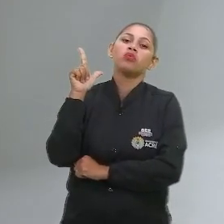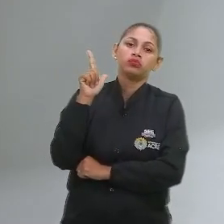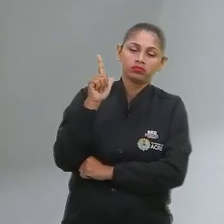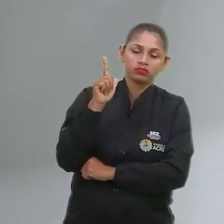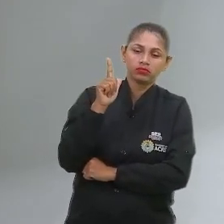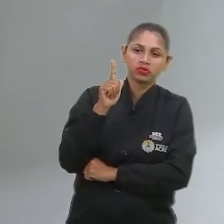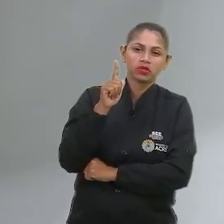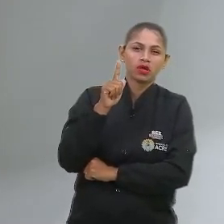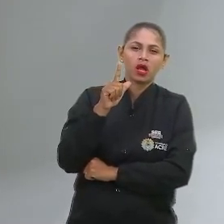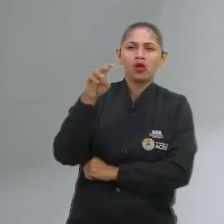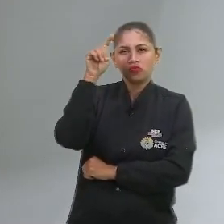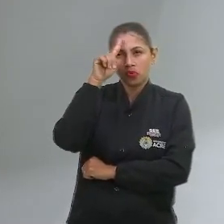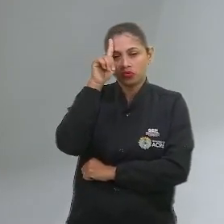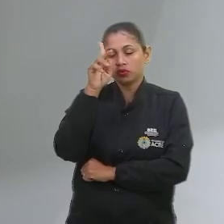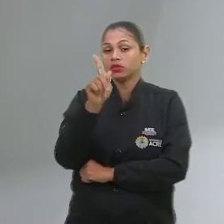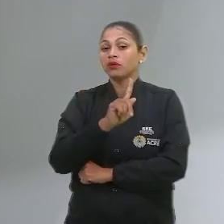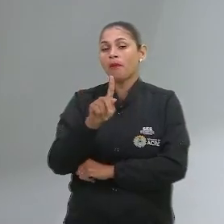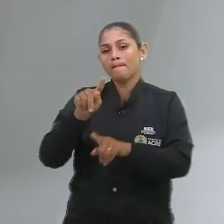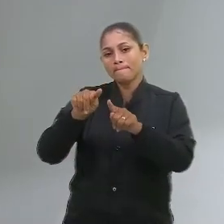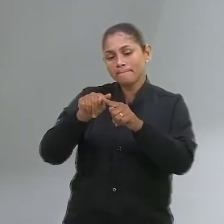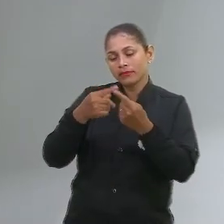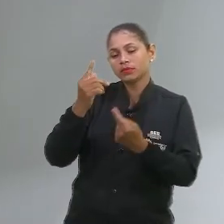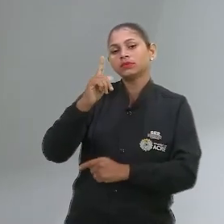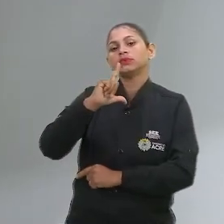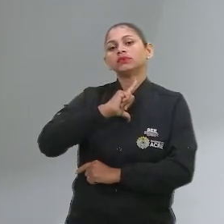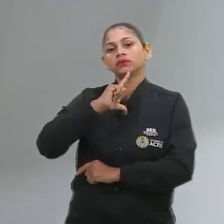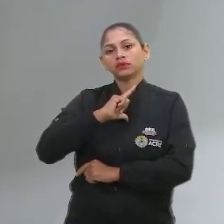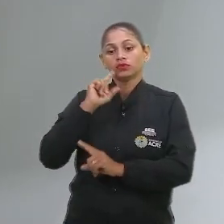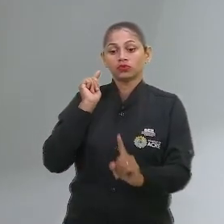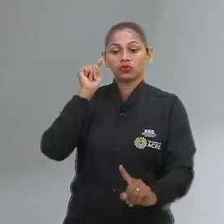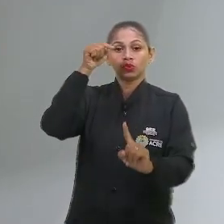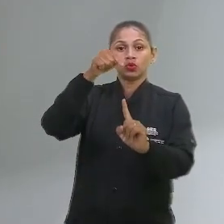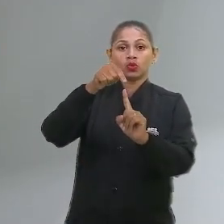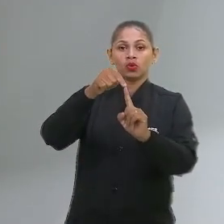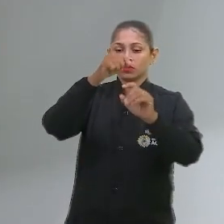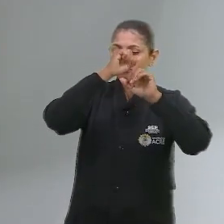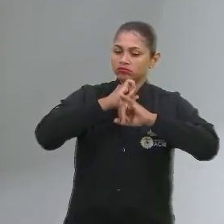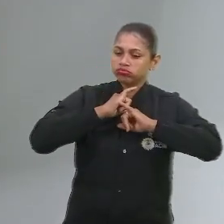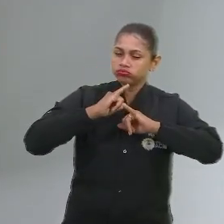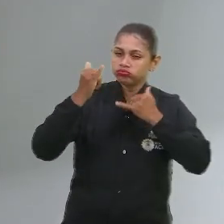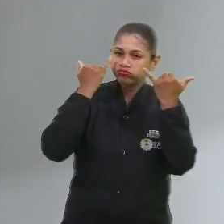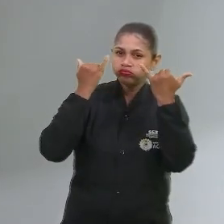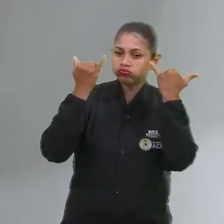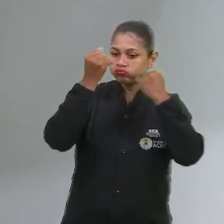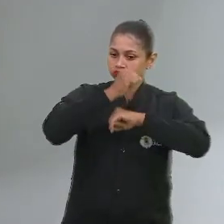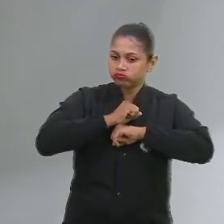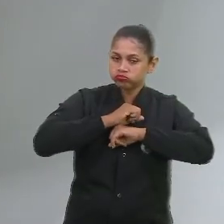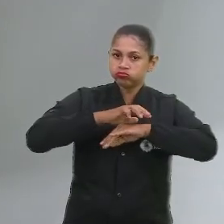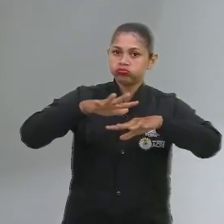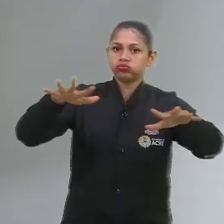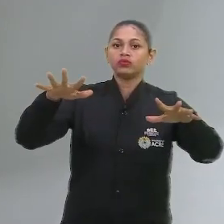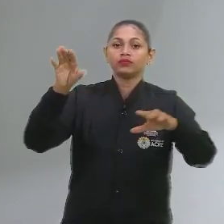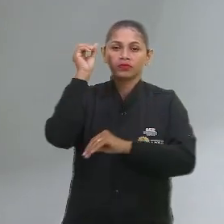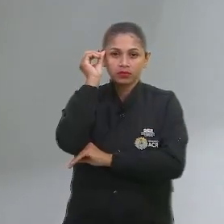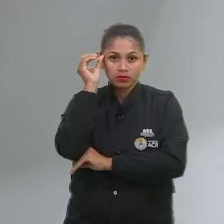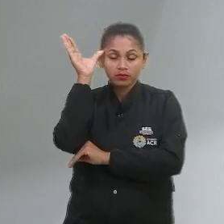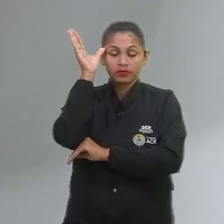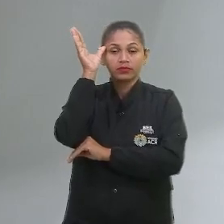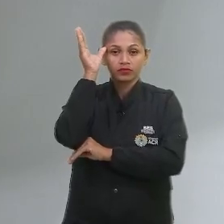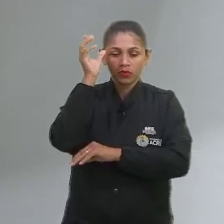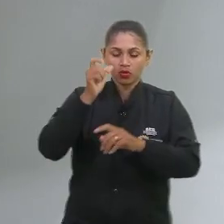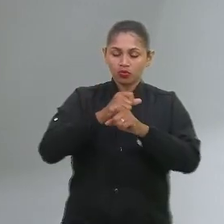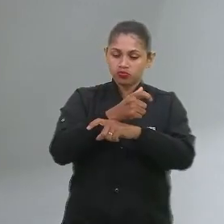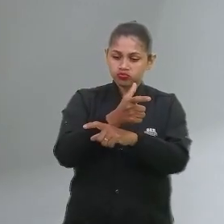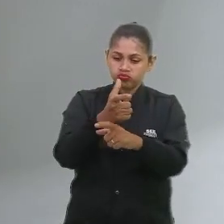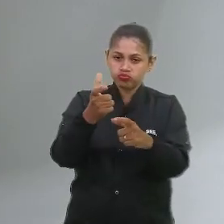saíam diariamente, mas que também tinham o objetivo de levar informação, de levar conhecimento a um número maior